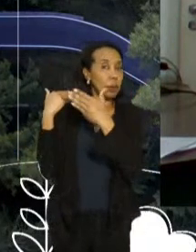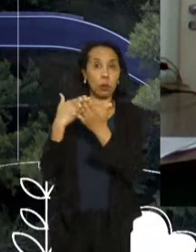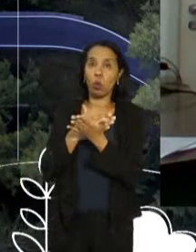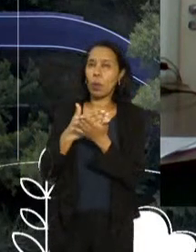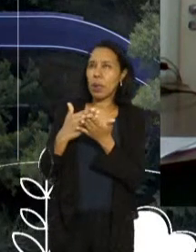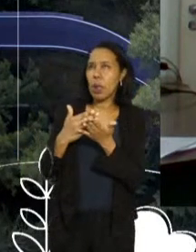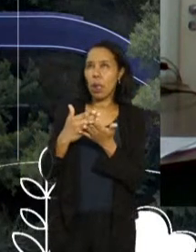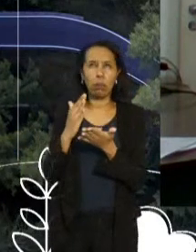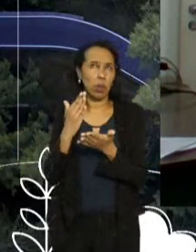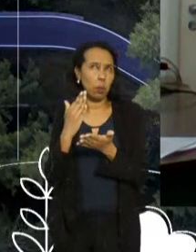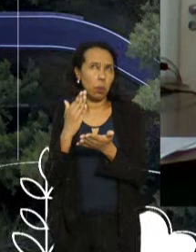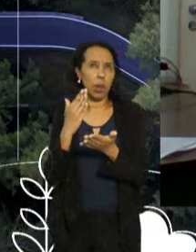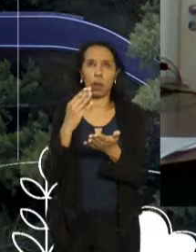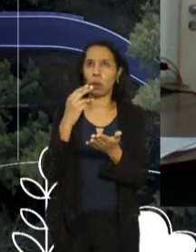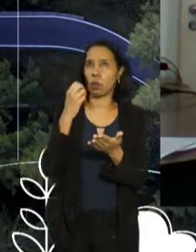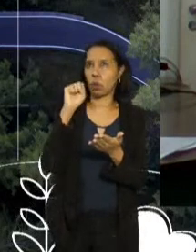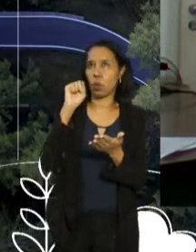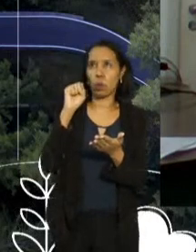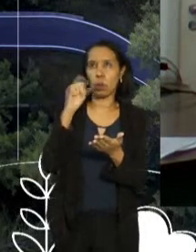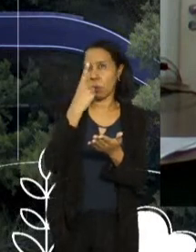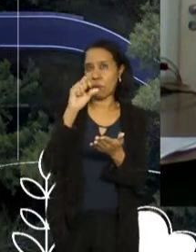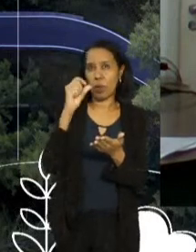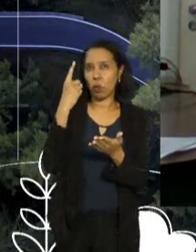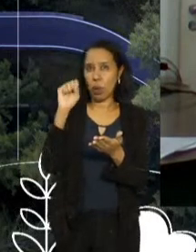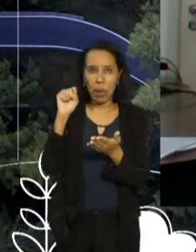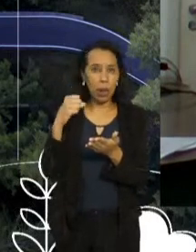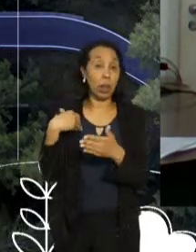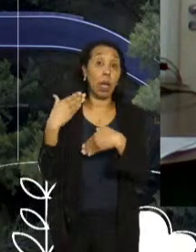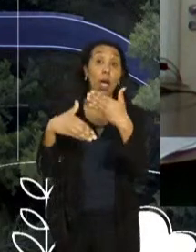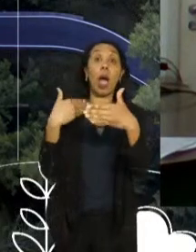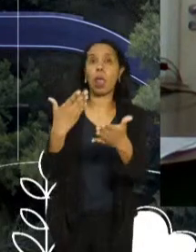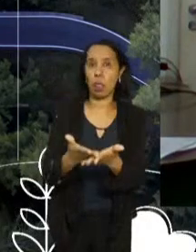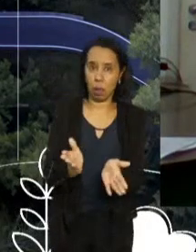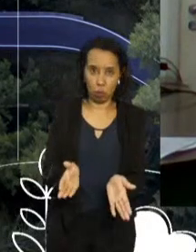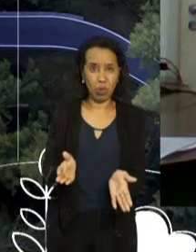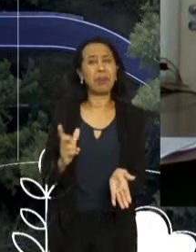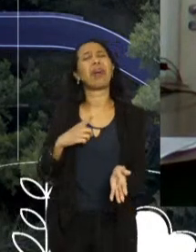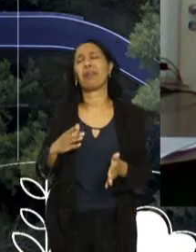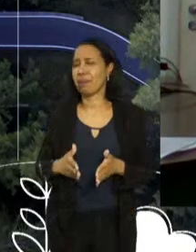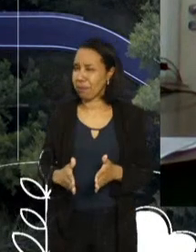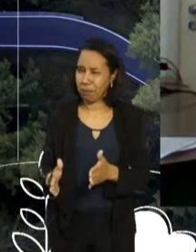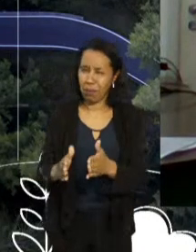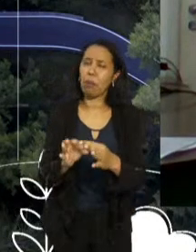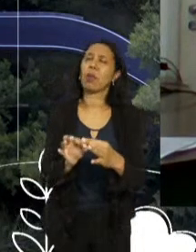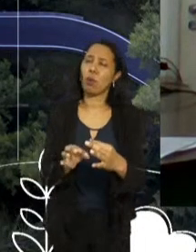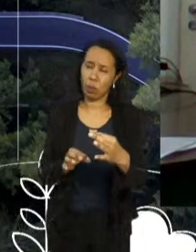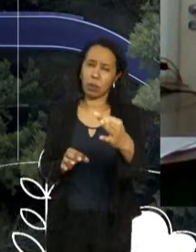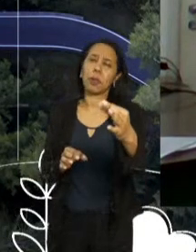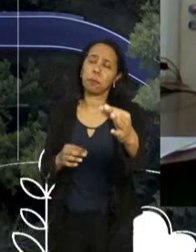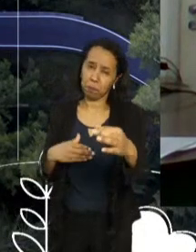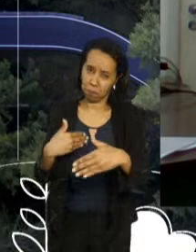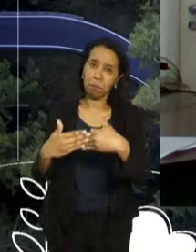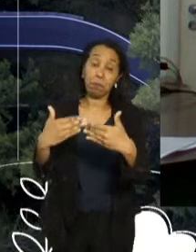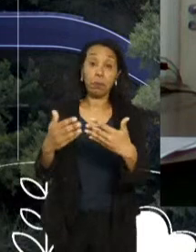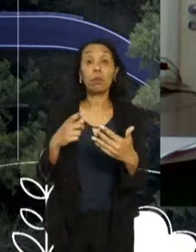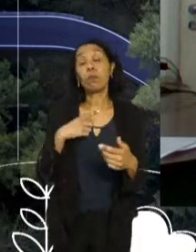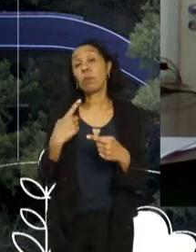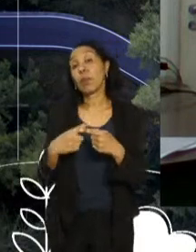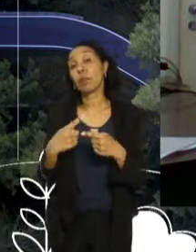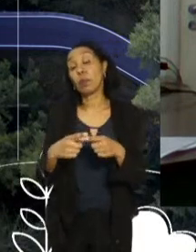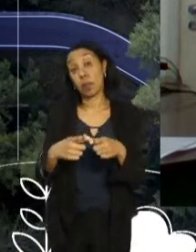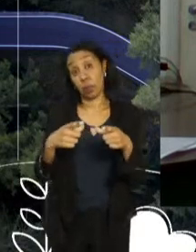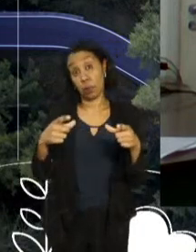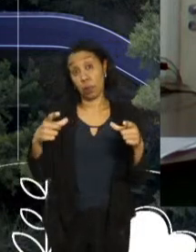80 para hoje, houve uma redução substancial. Mas tem um caminho longo para ser colocado. Porque esse